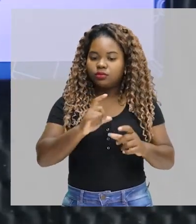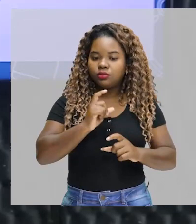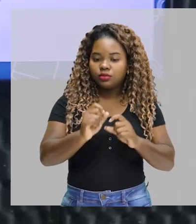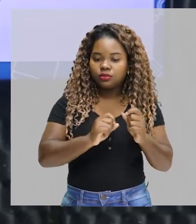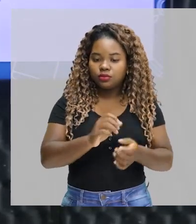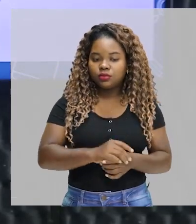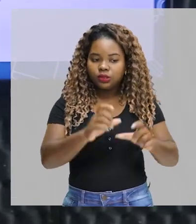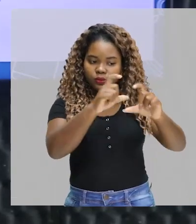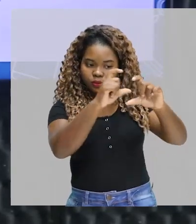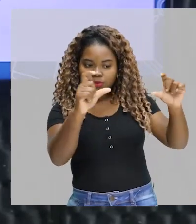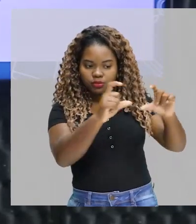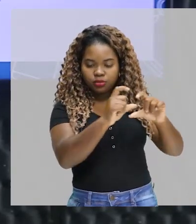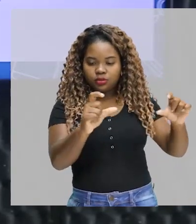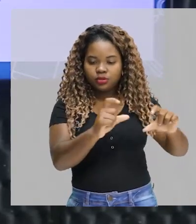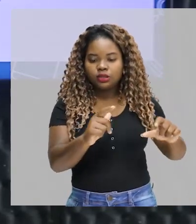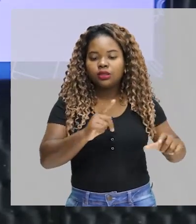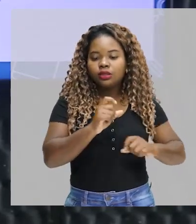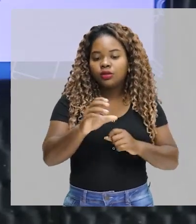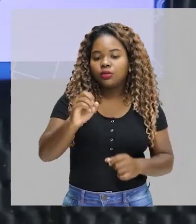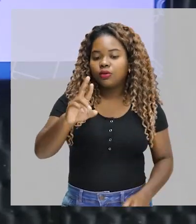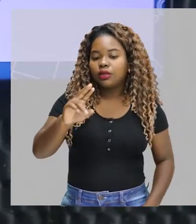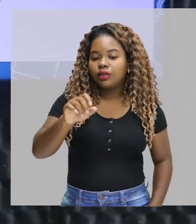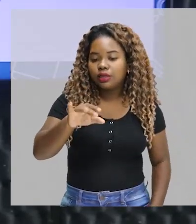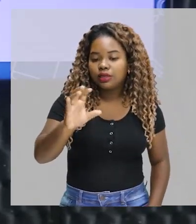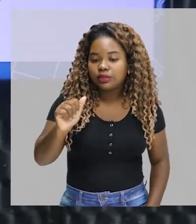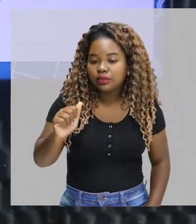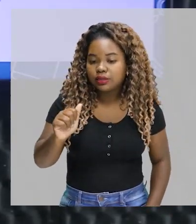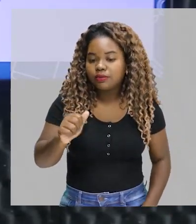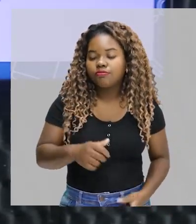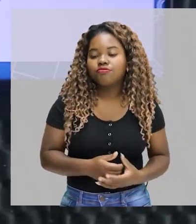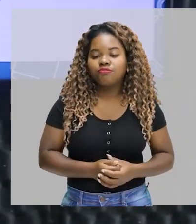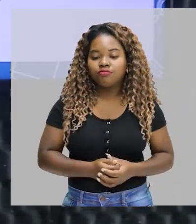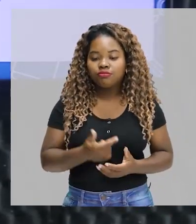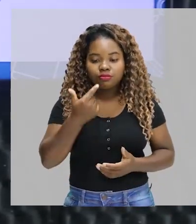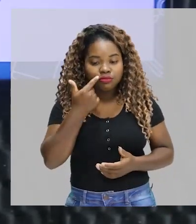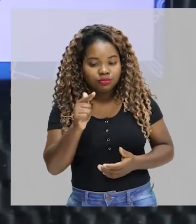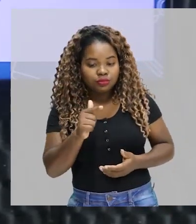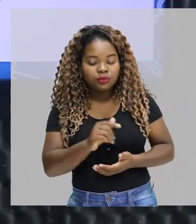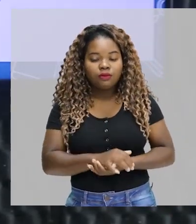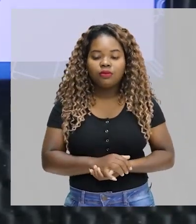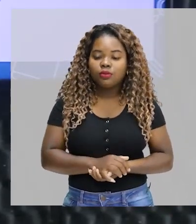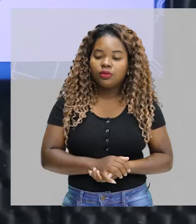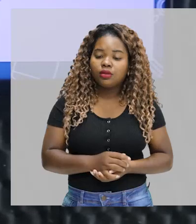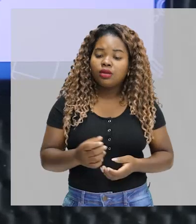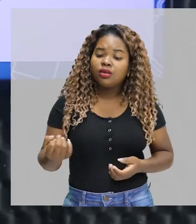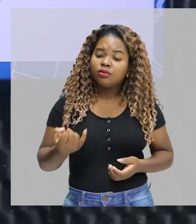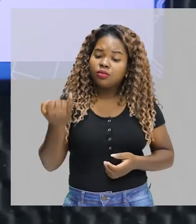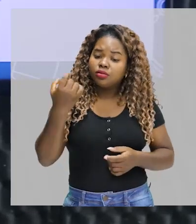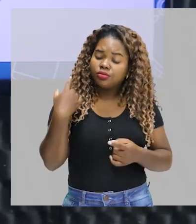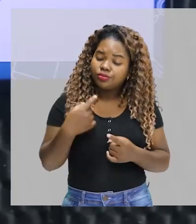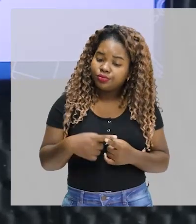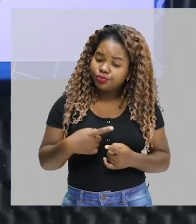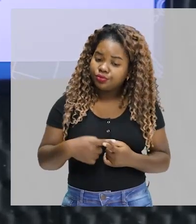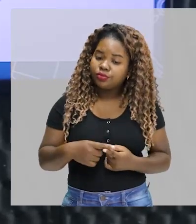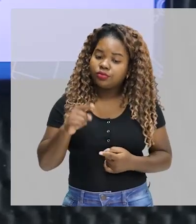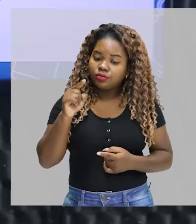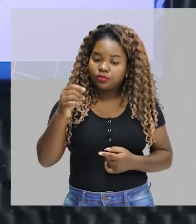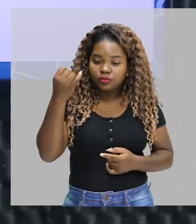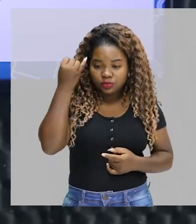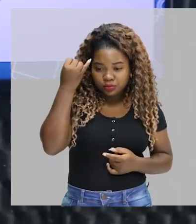sentenças, trazendo a coerência para o idioma. E a referência pronominal é essencial porque aí você